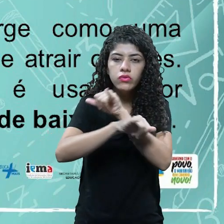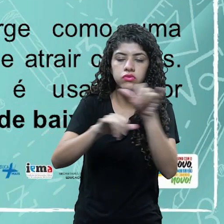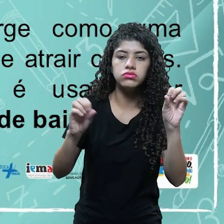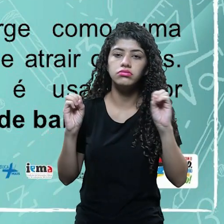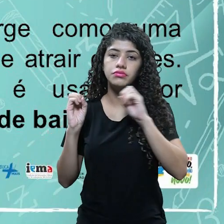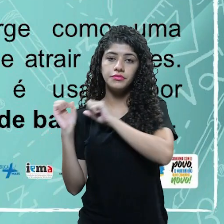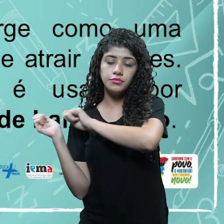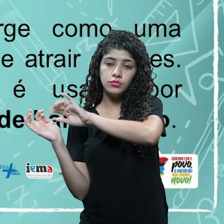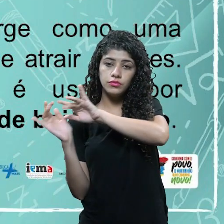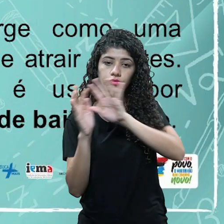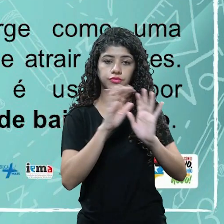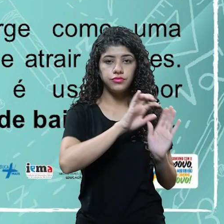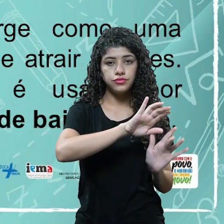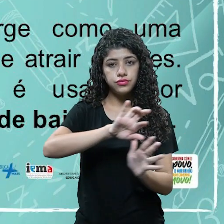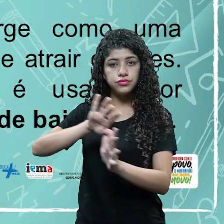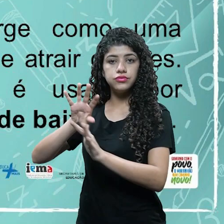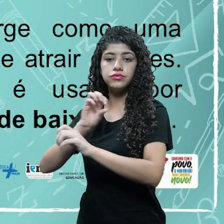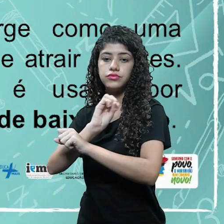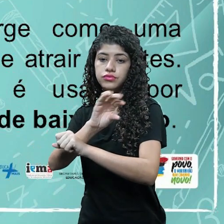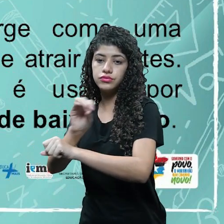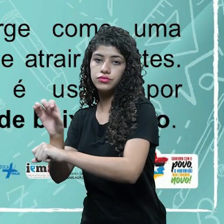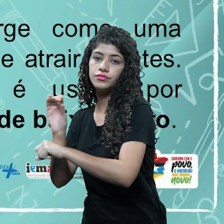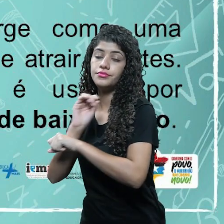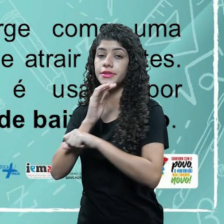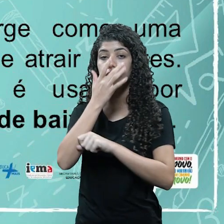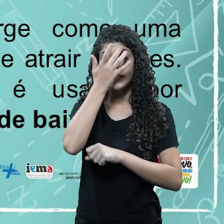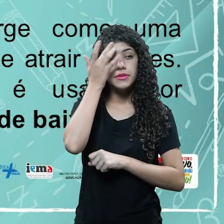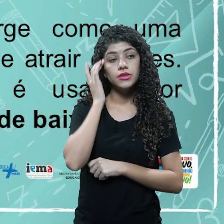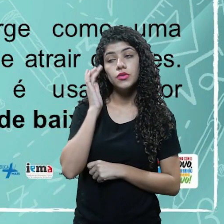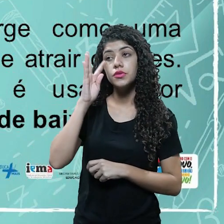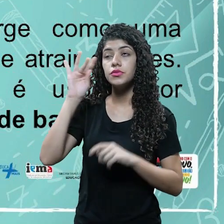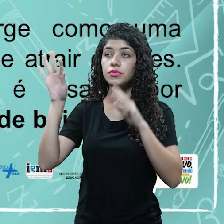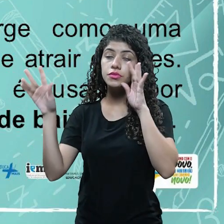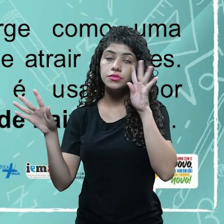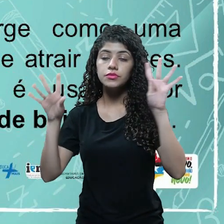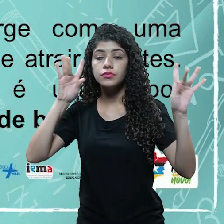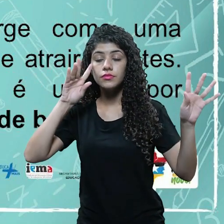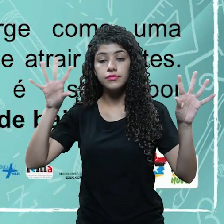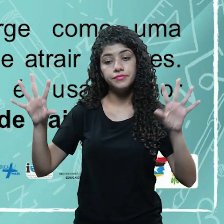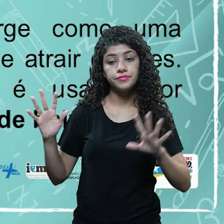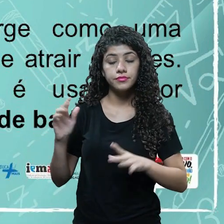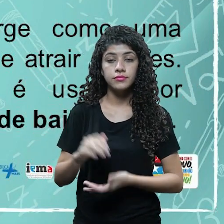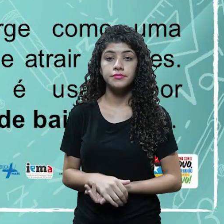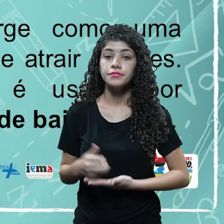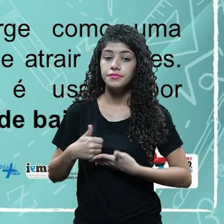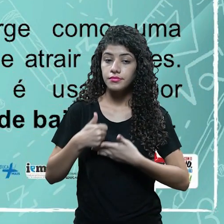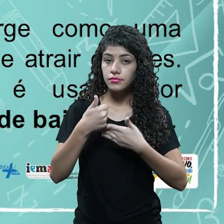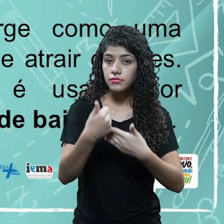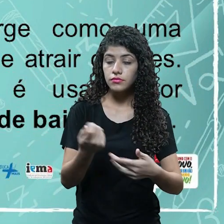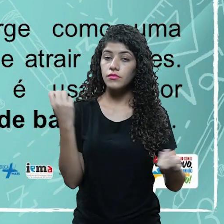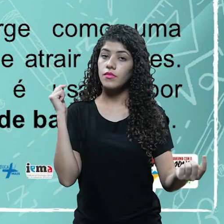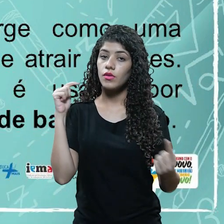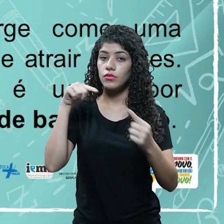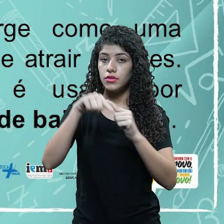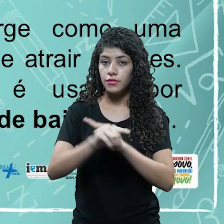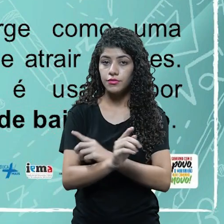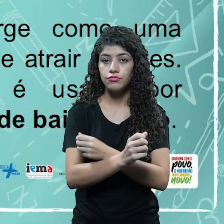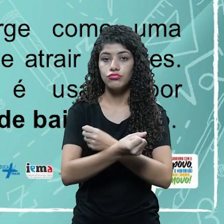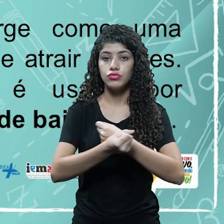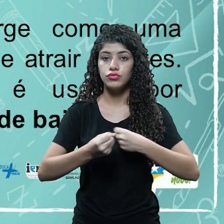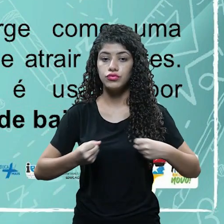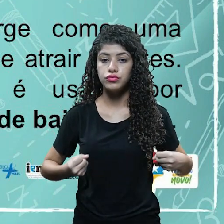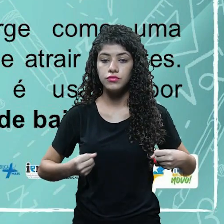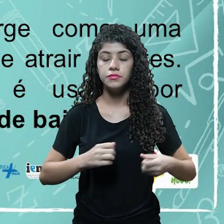os lugares e a fácil distração das pessoas. Todavia, contribuem para aumentar esse desafio. O marketing de guerrilha,